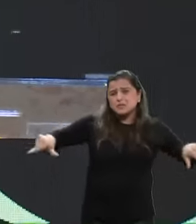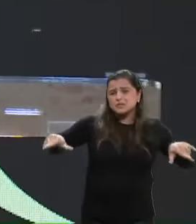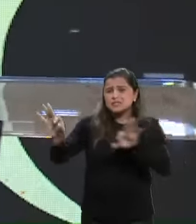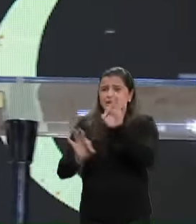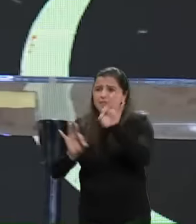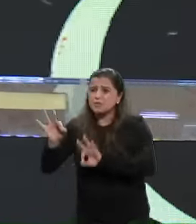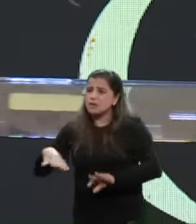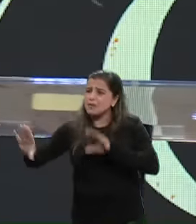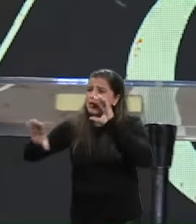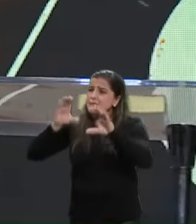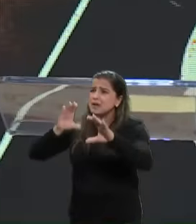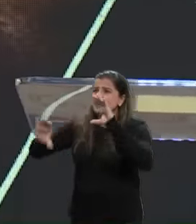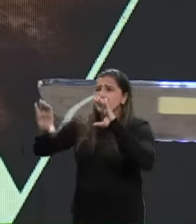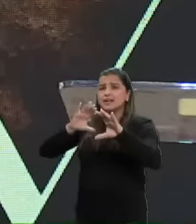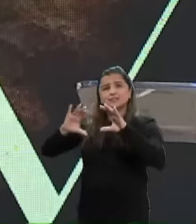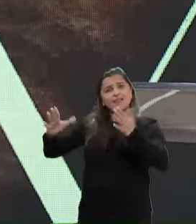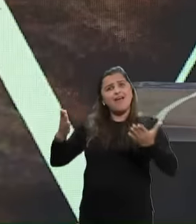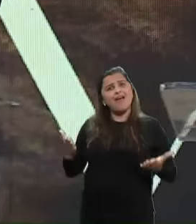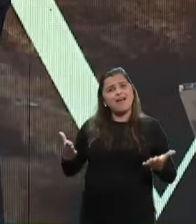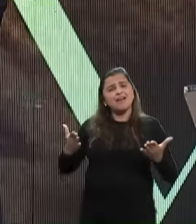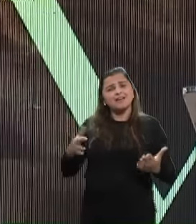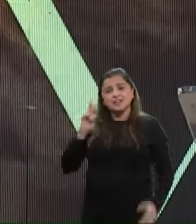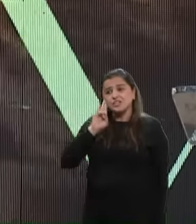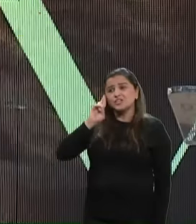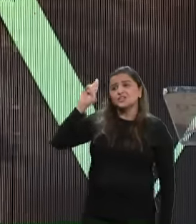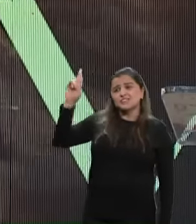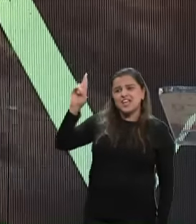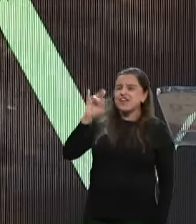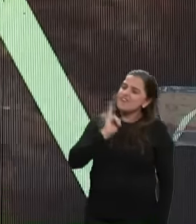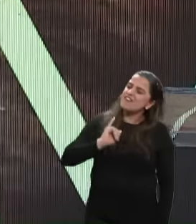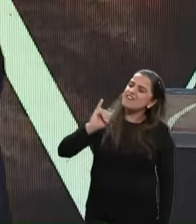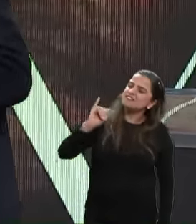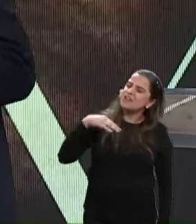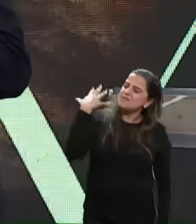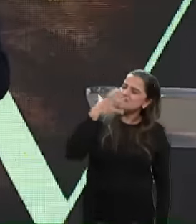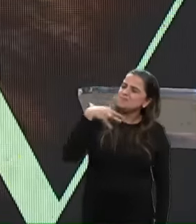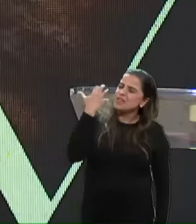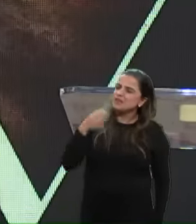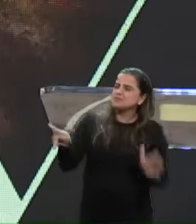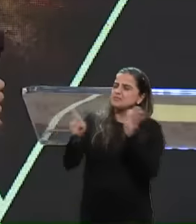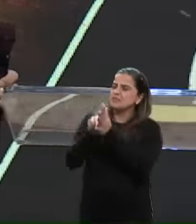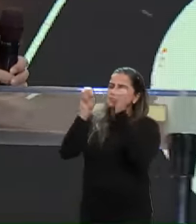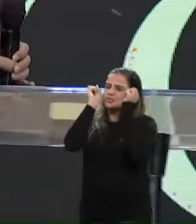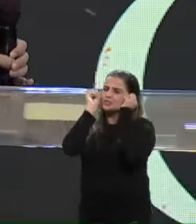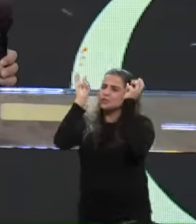o Senhor falou: hoje vamos cantar o cântico de Moisés.